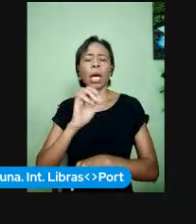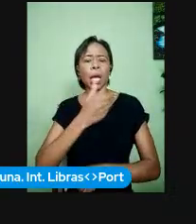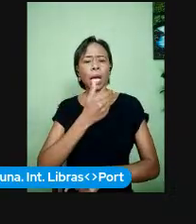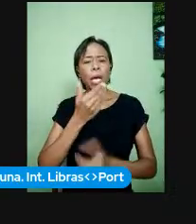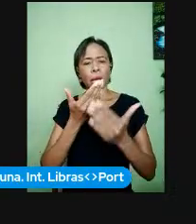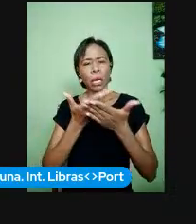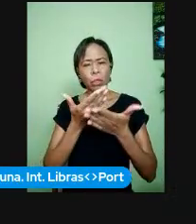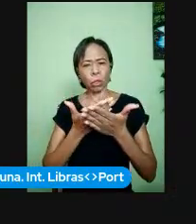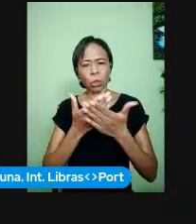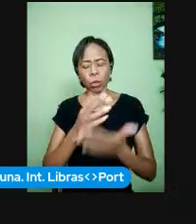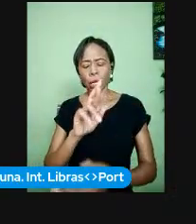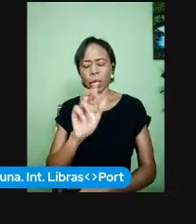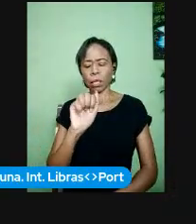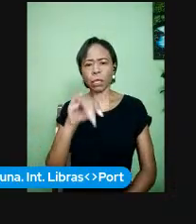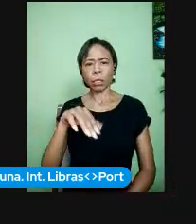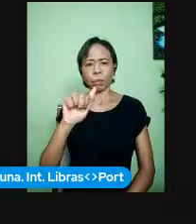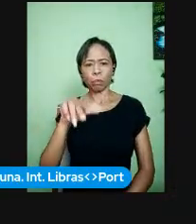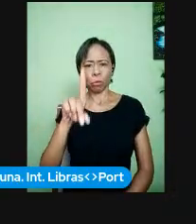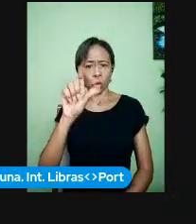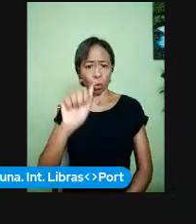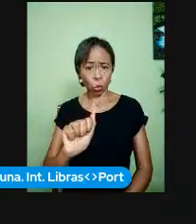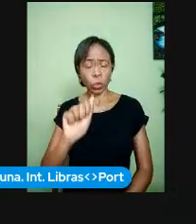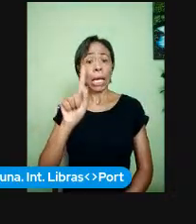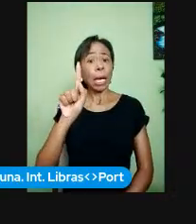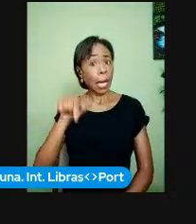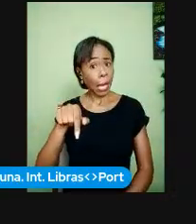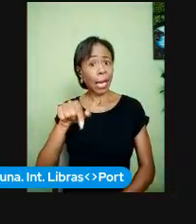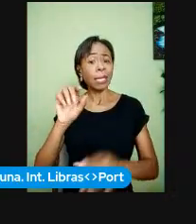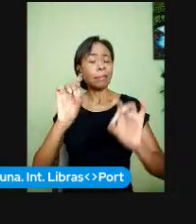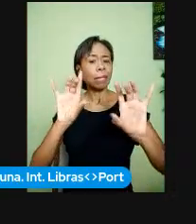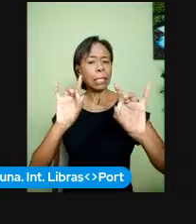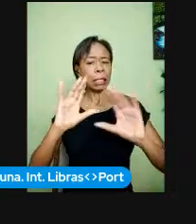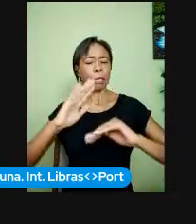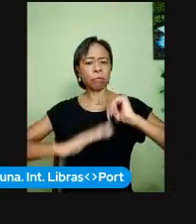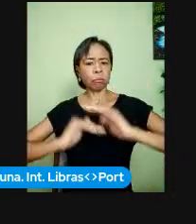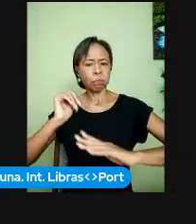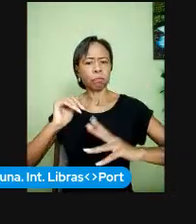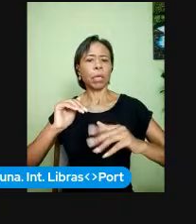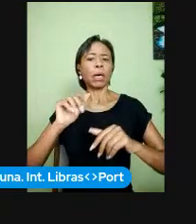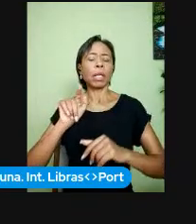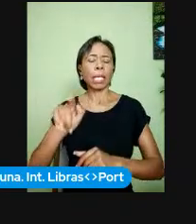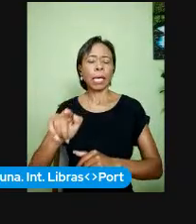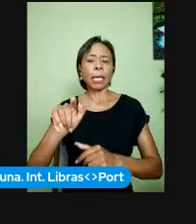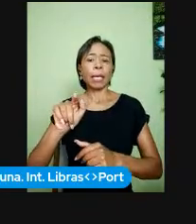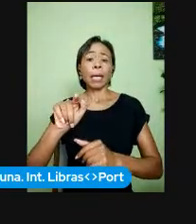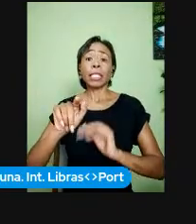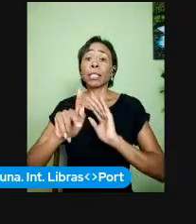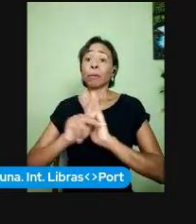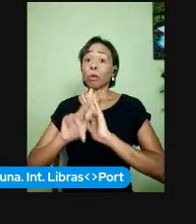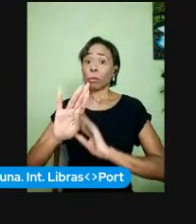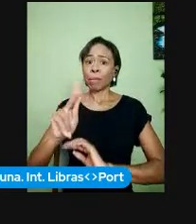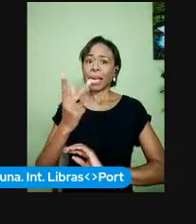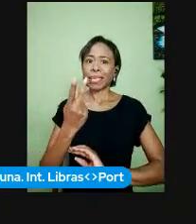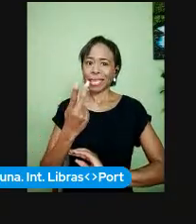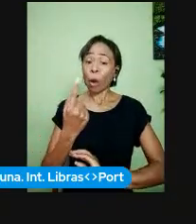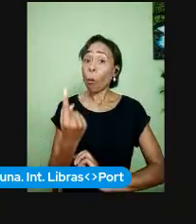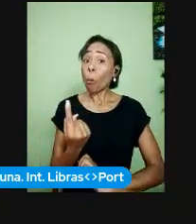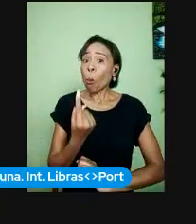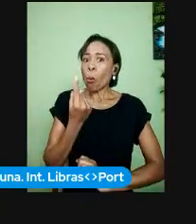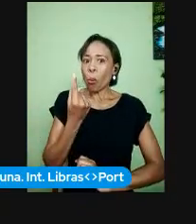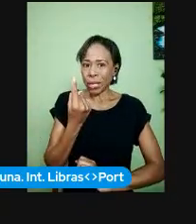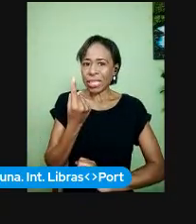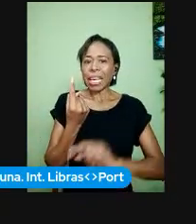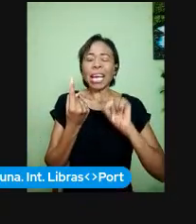uma escola profissionalizante do município de Belo Horizonte, é o equipamento da Secretaria de Desenvolvimento, é a única do município, ela fica